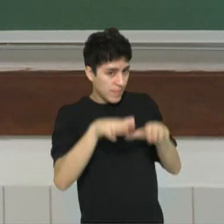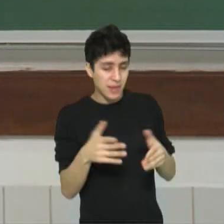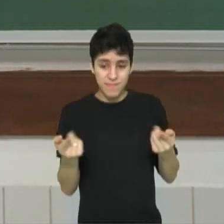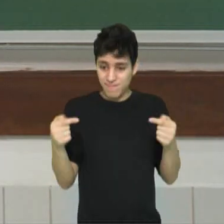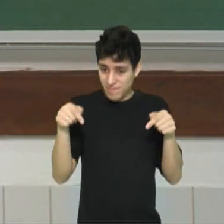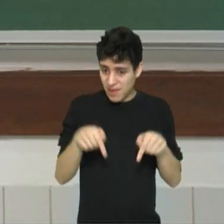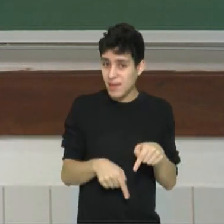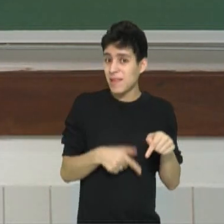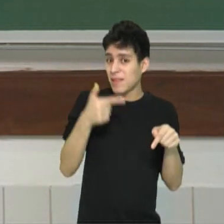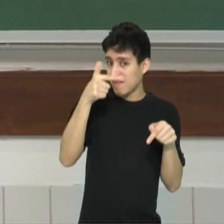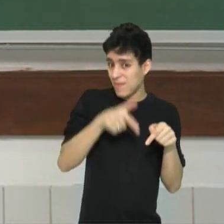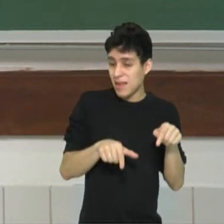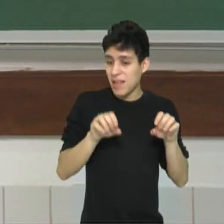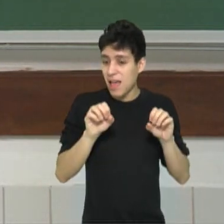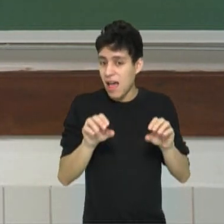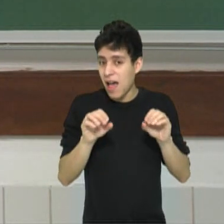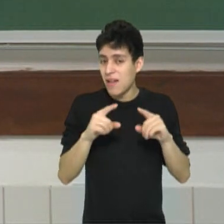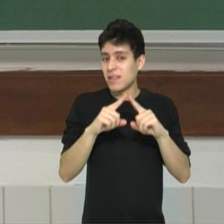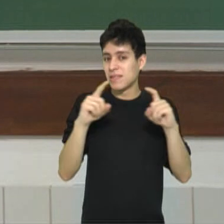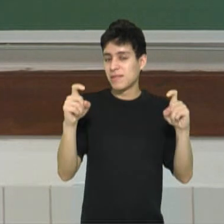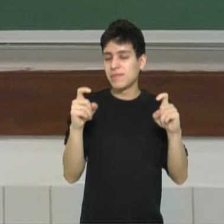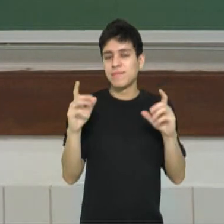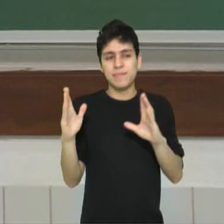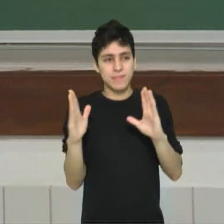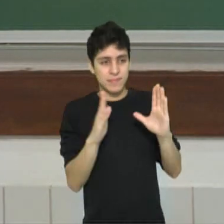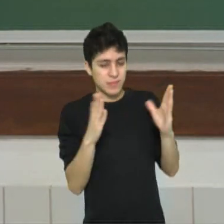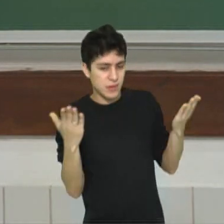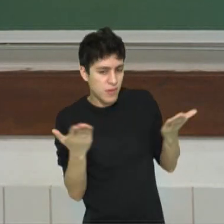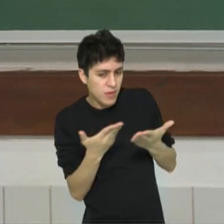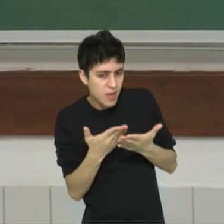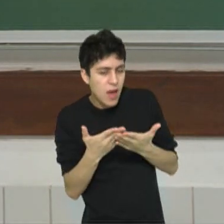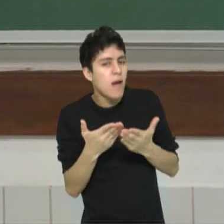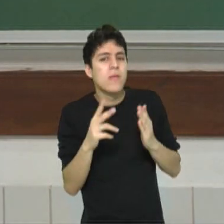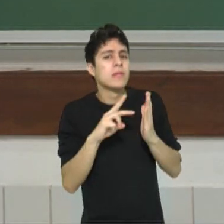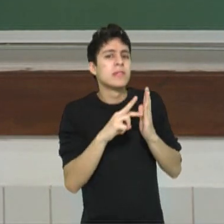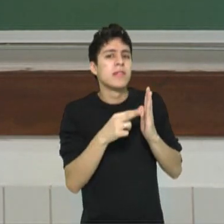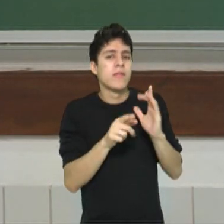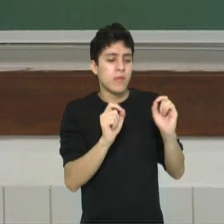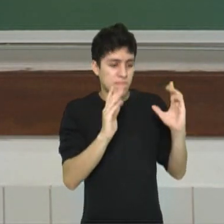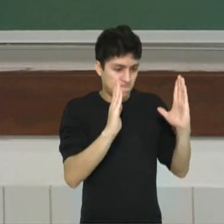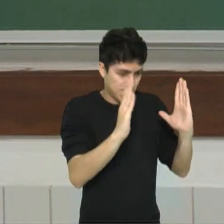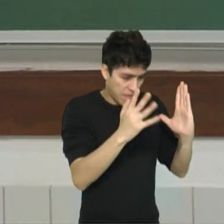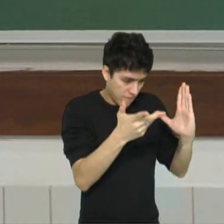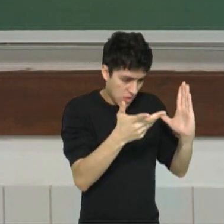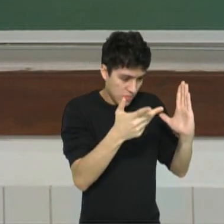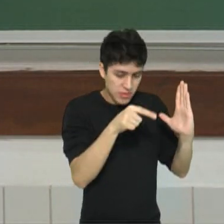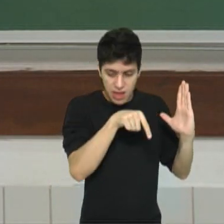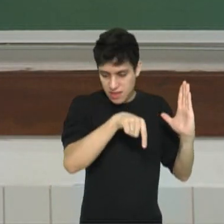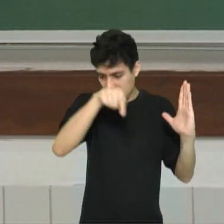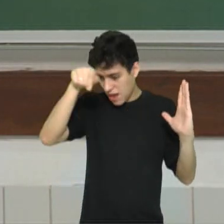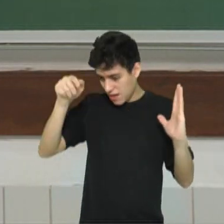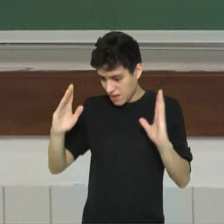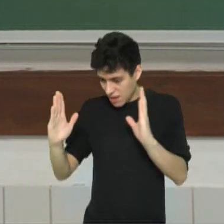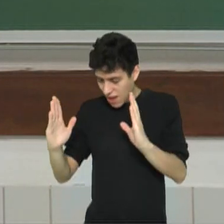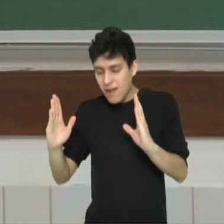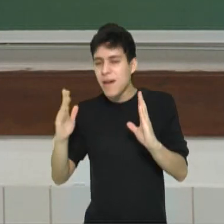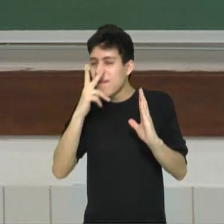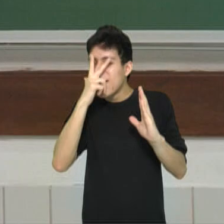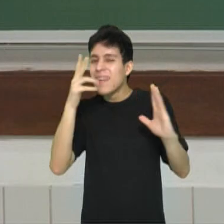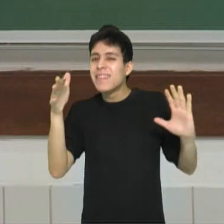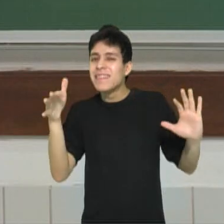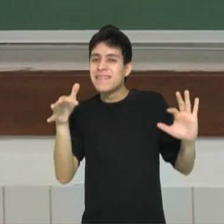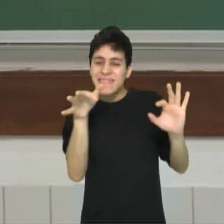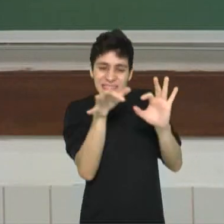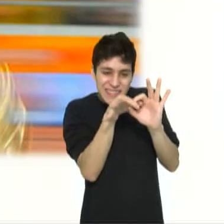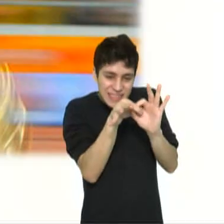aula de ciências e a aula de hoje é continuação, né, sobre velocidade, tá? Então é a parte